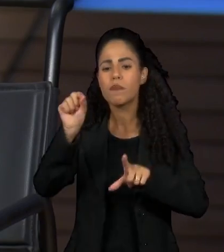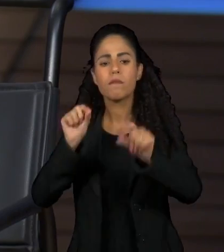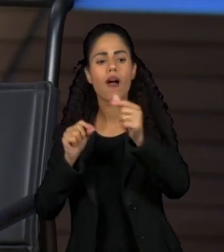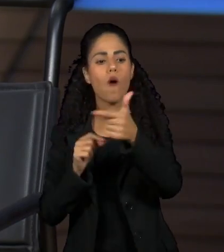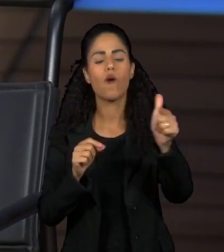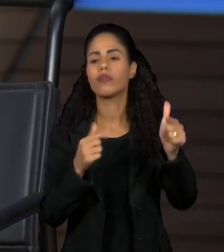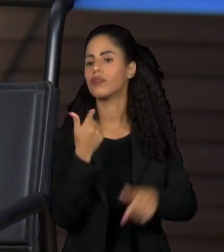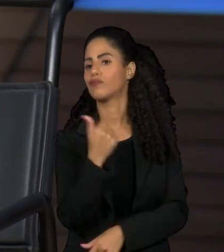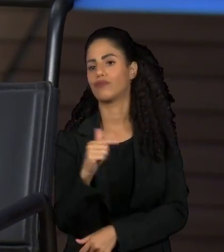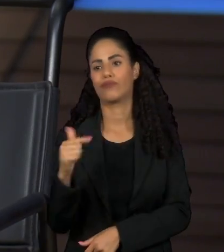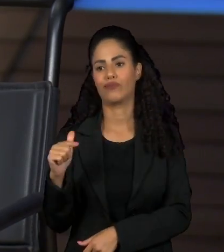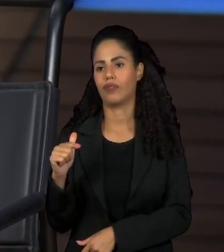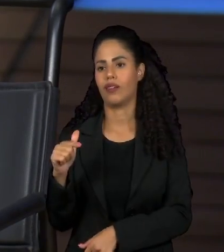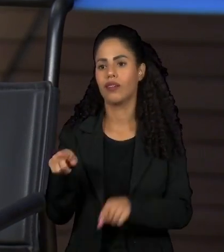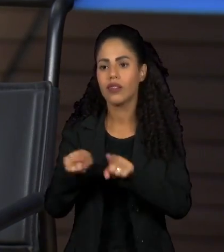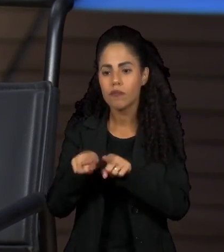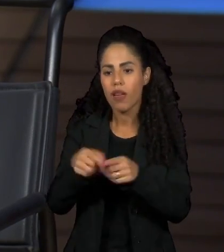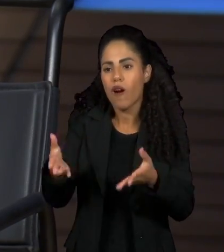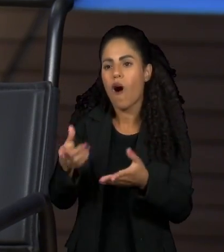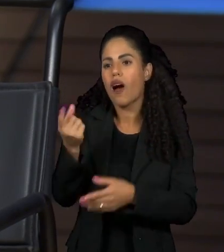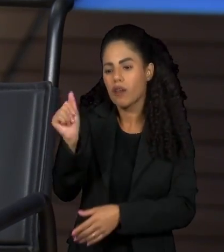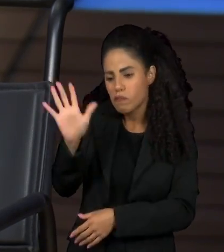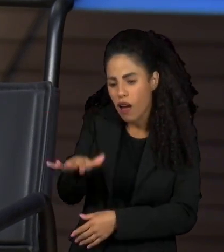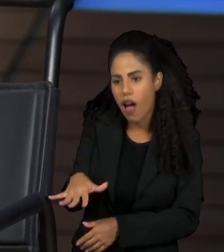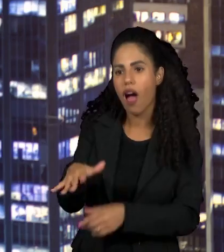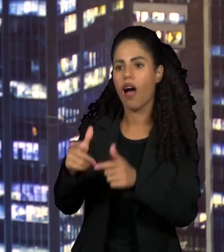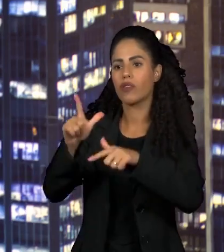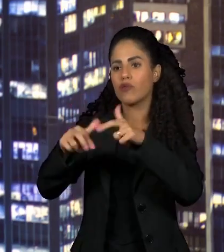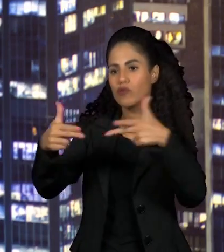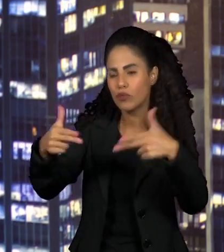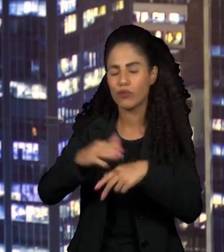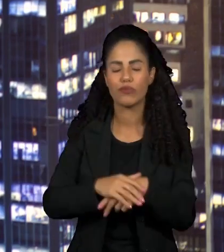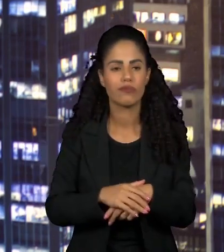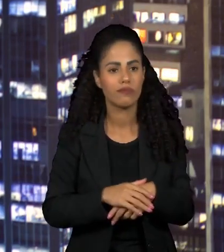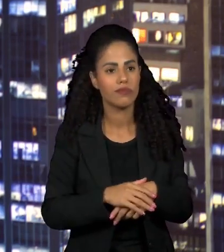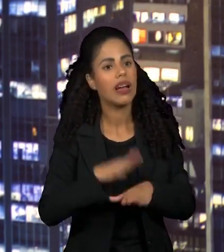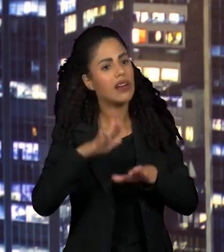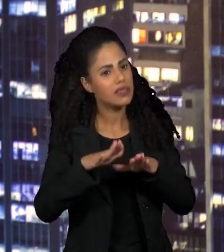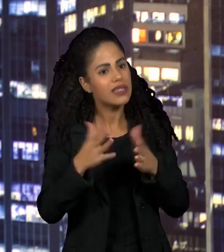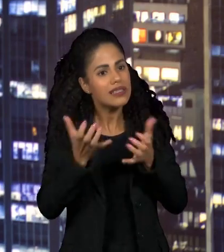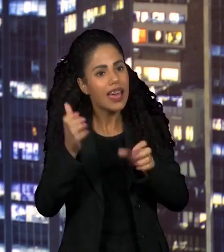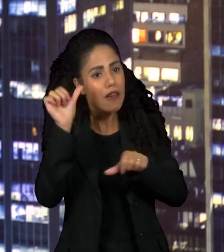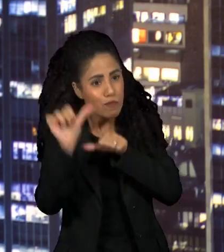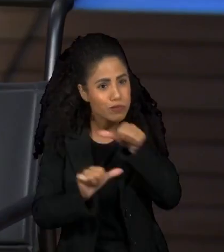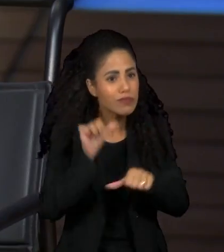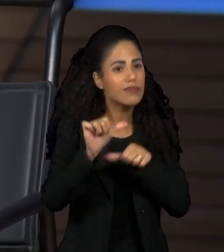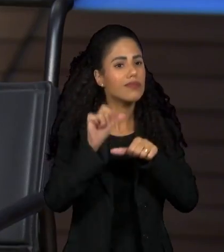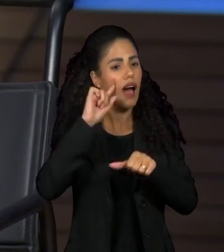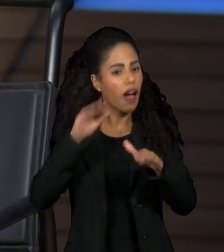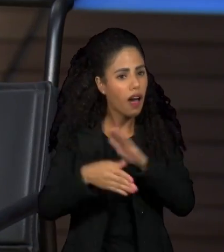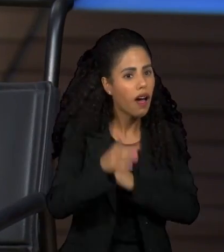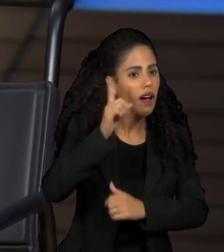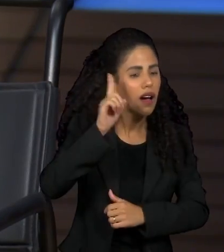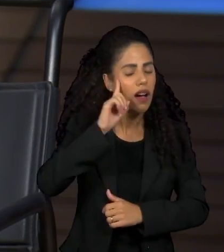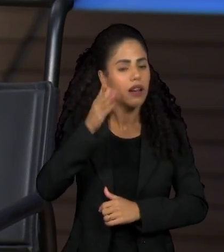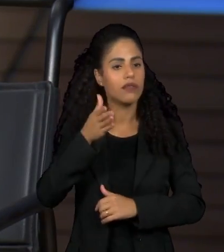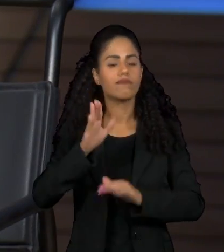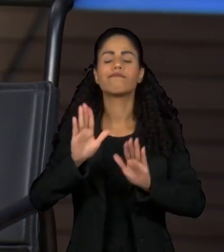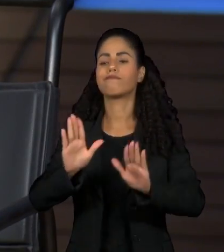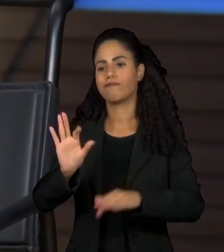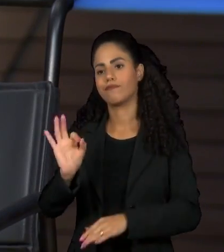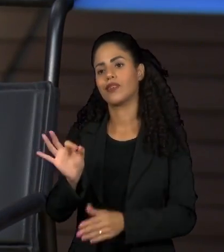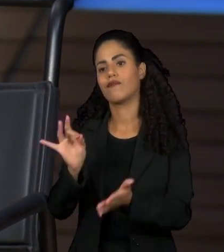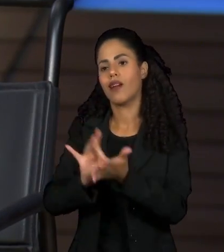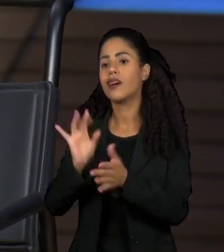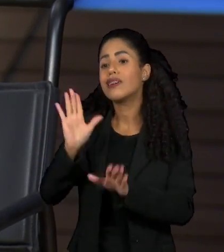ou, às vezes, é a versão mais barata, então vê o problema, mas não está disposta a mudar de hábito. Muitas vezes são hábitos também que estão há